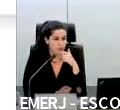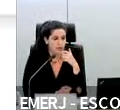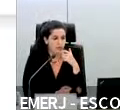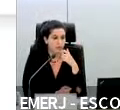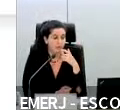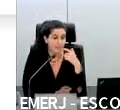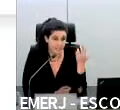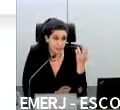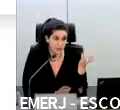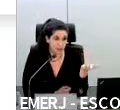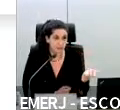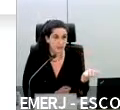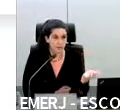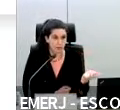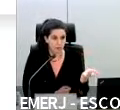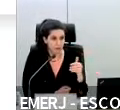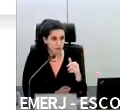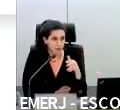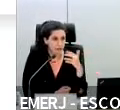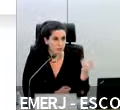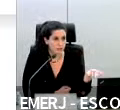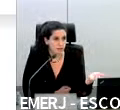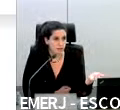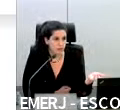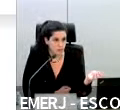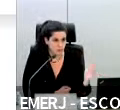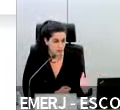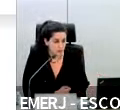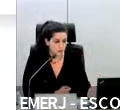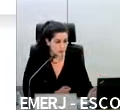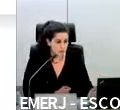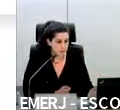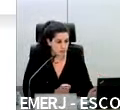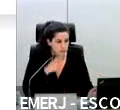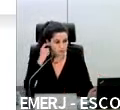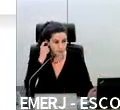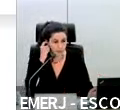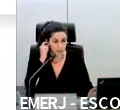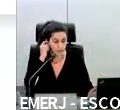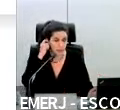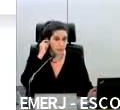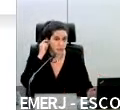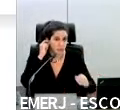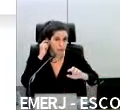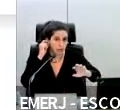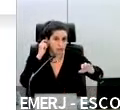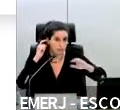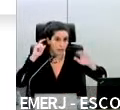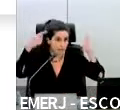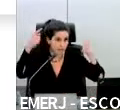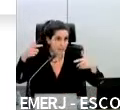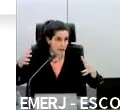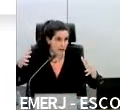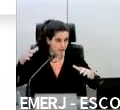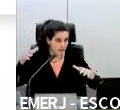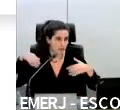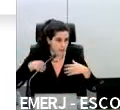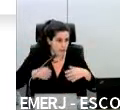norte do estado, e foi agredida por um perito. Então, não teve o seu atendimento no IML. Isso tudo é o que elas